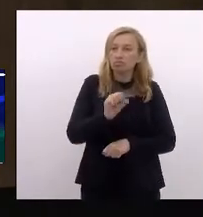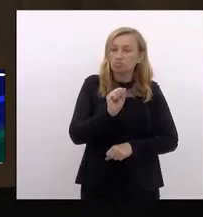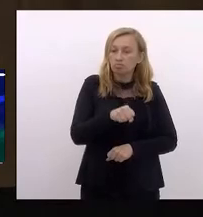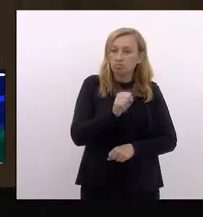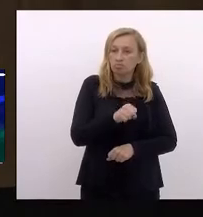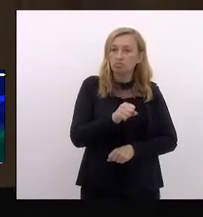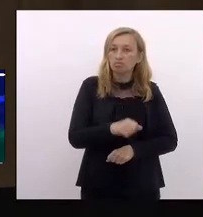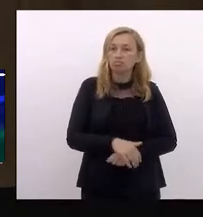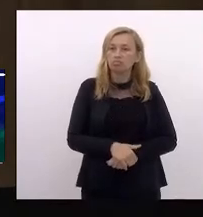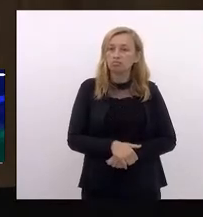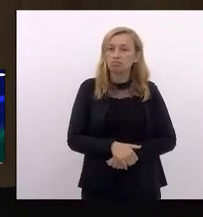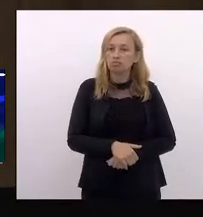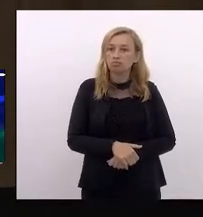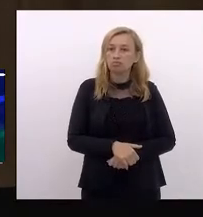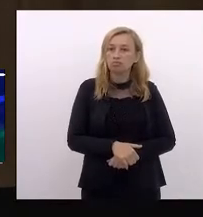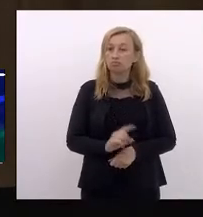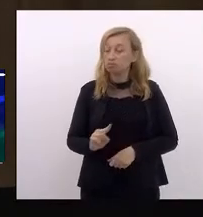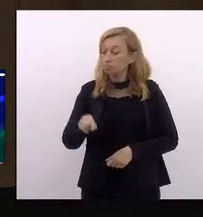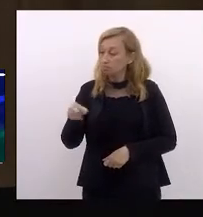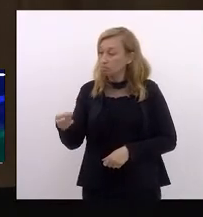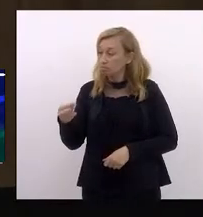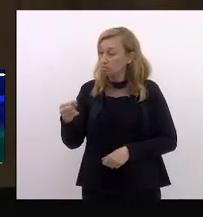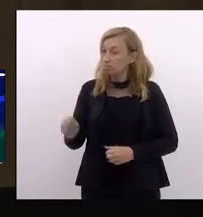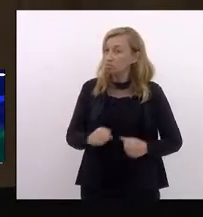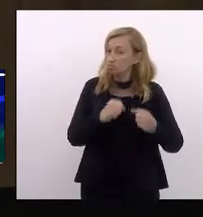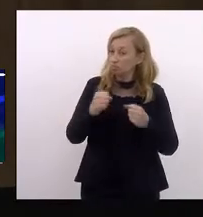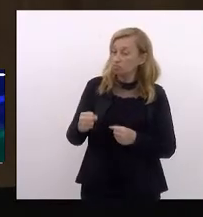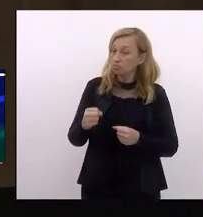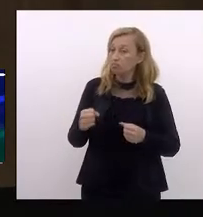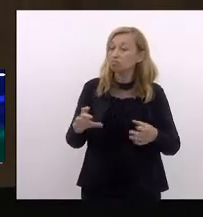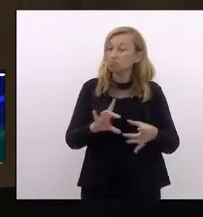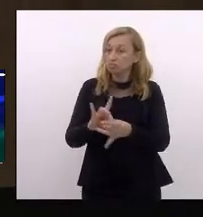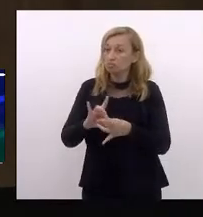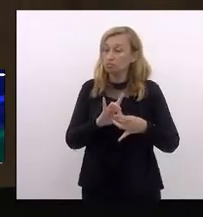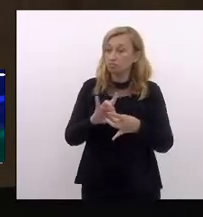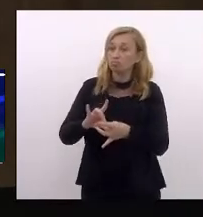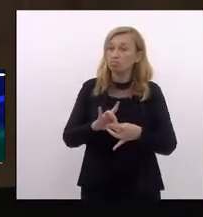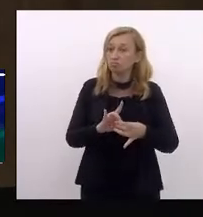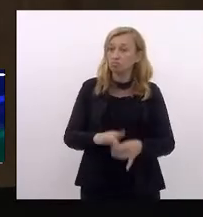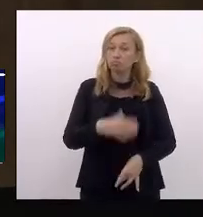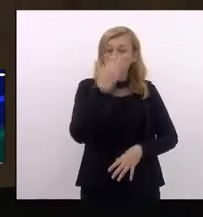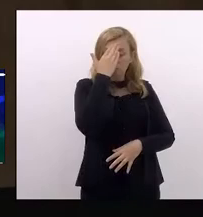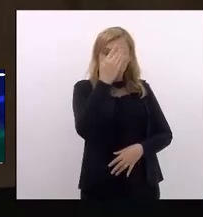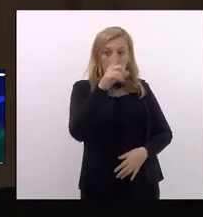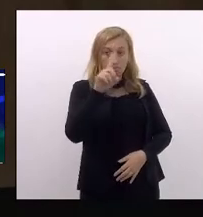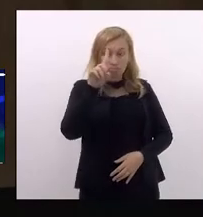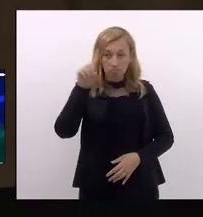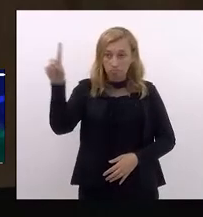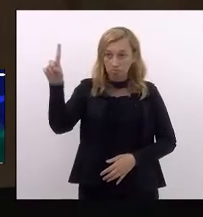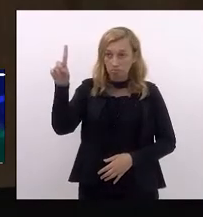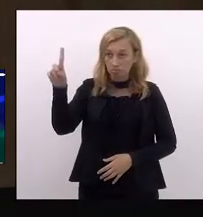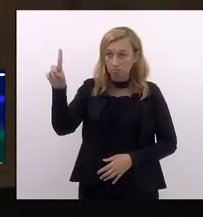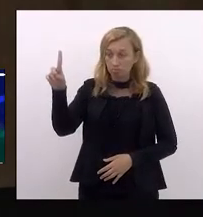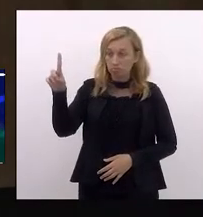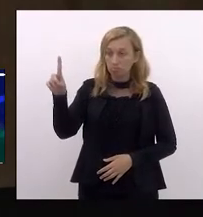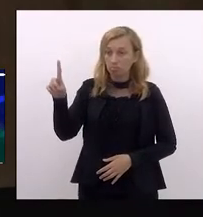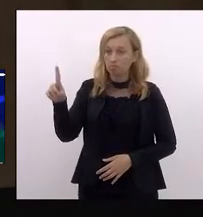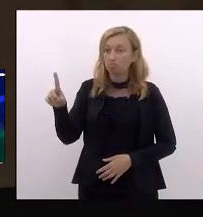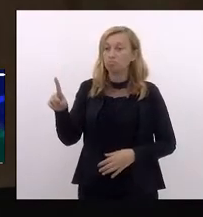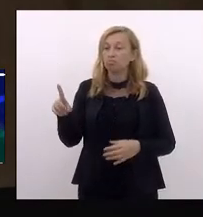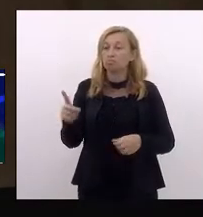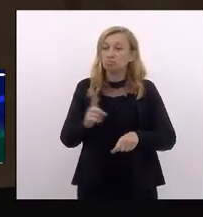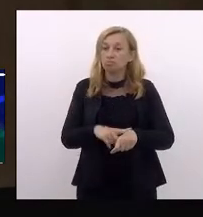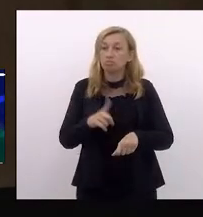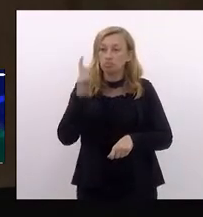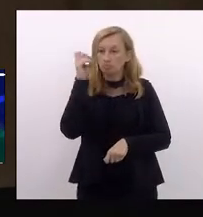bastante a entre os poderes uma certa harmonia e graças a Deus aquele clima hostil que